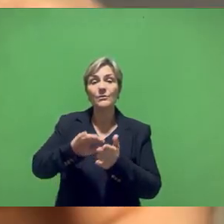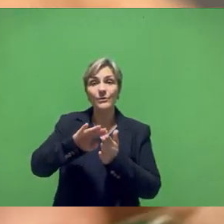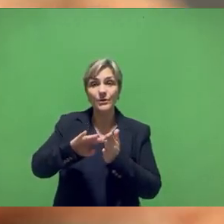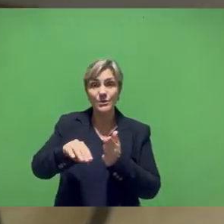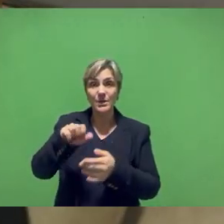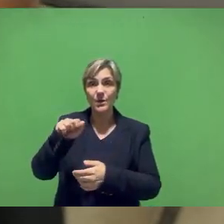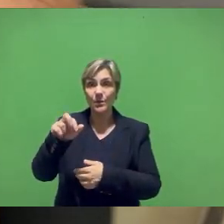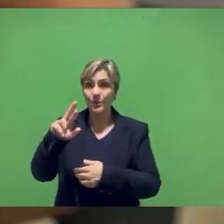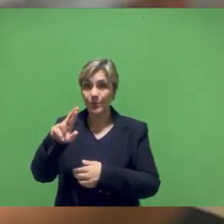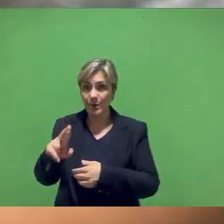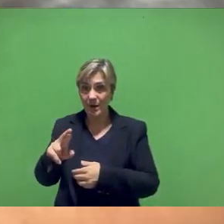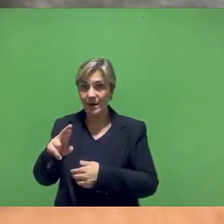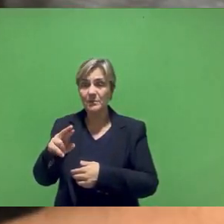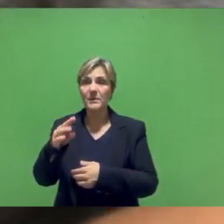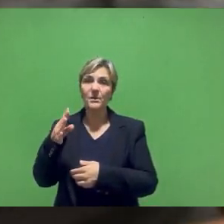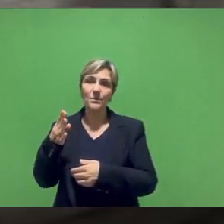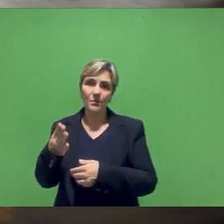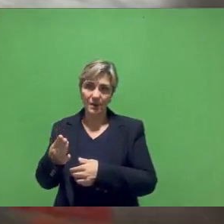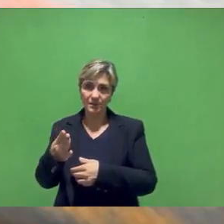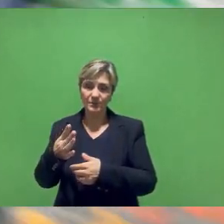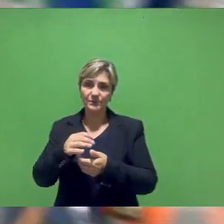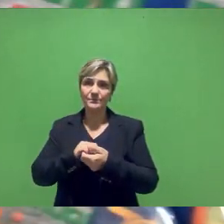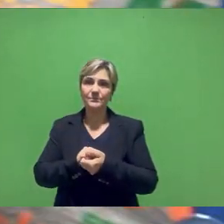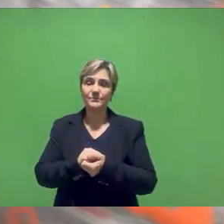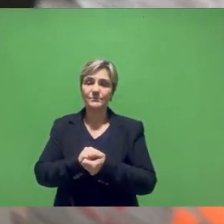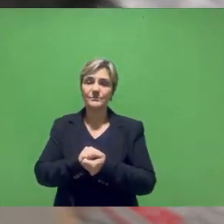vou tirar o ar para 4.